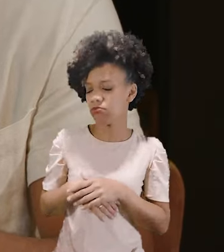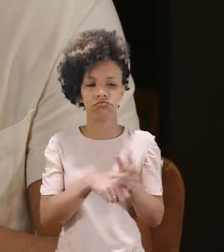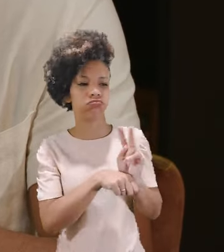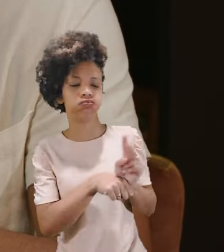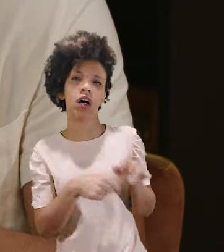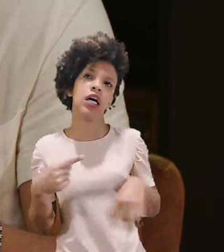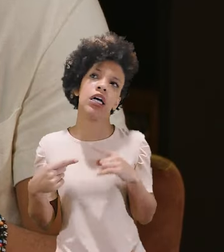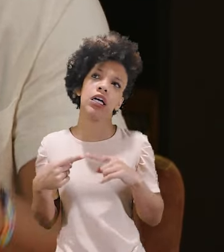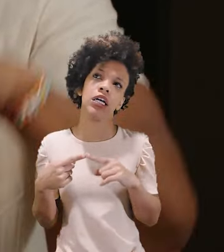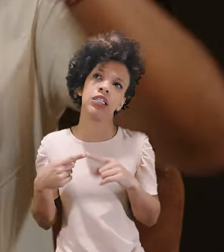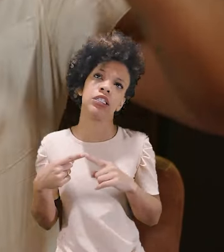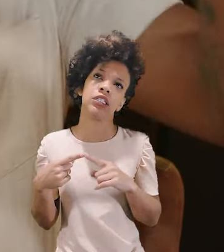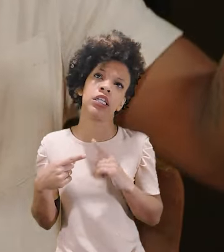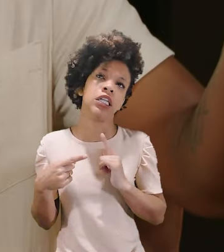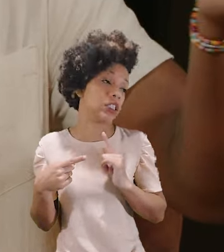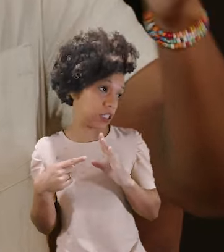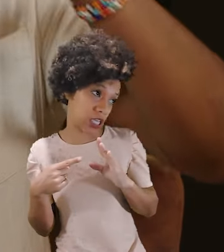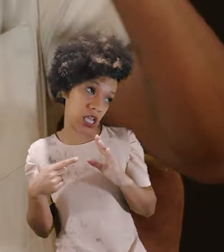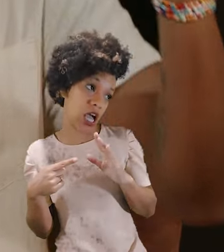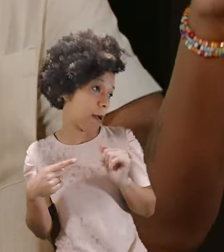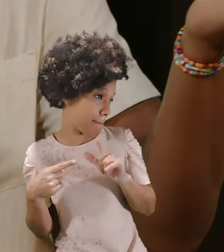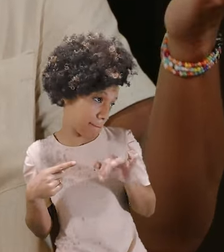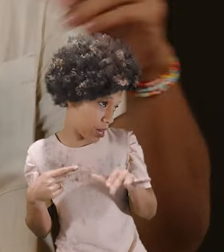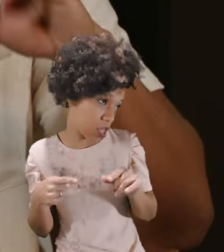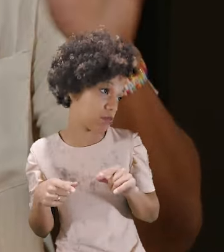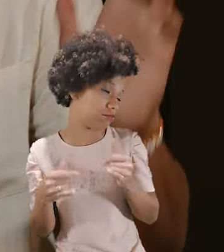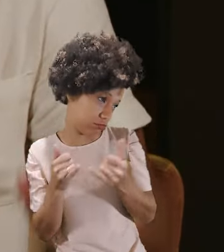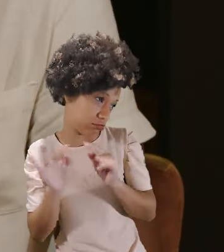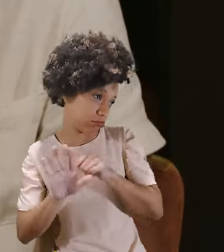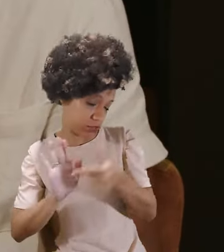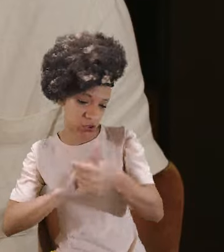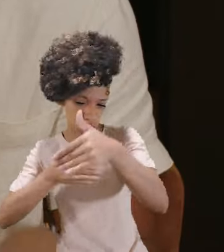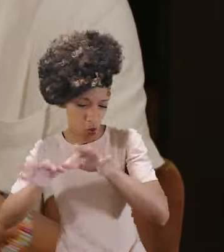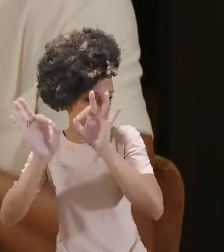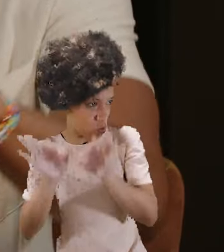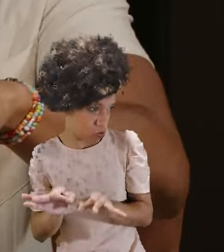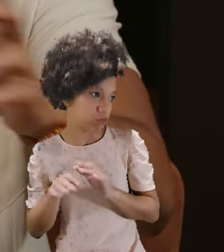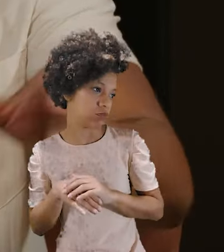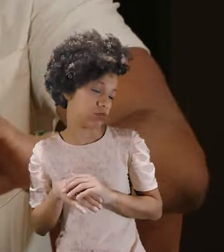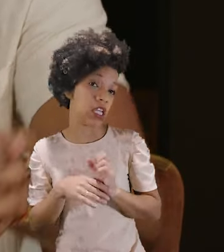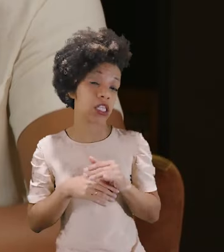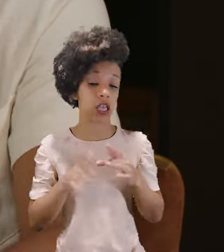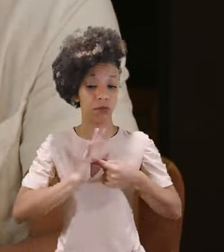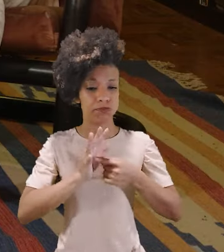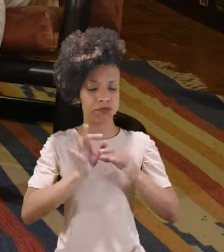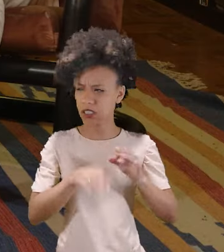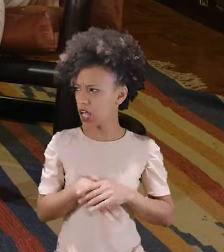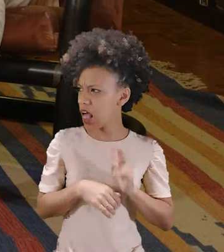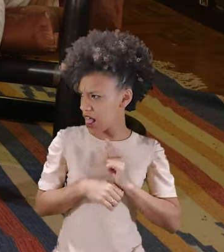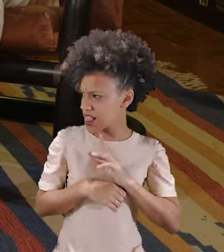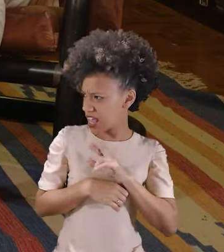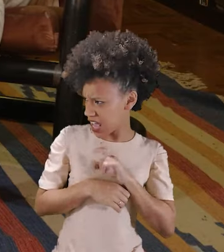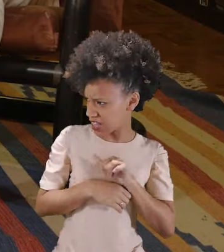inscrito ou se você tem lá as baleias embarcações tava vindo ali tão direitinho né Se a tua máquina tá ficando legal